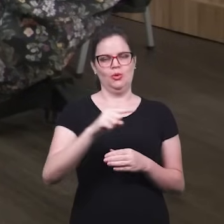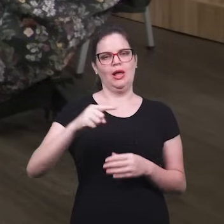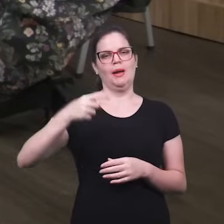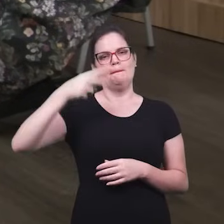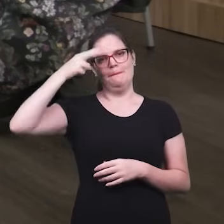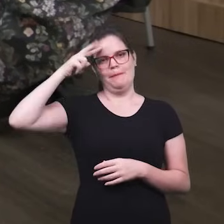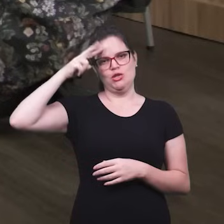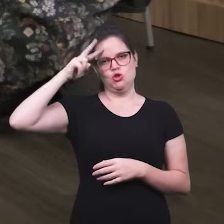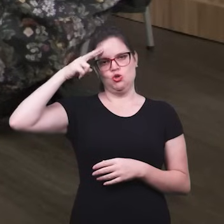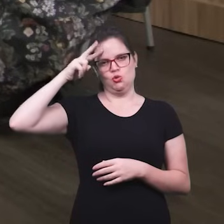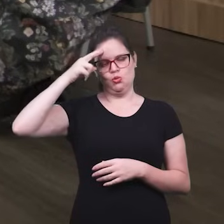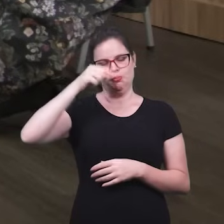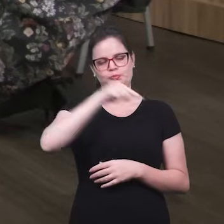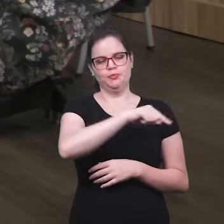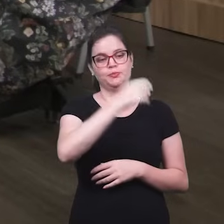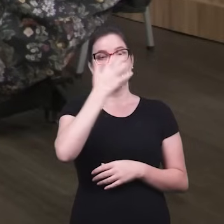México,